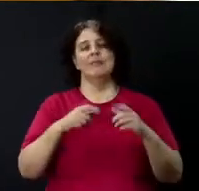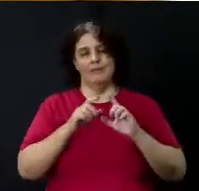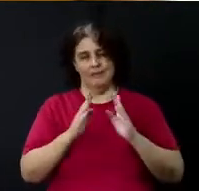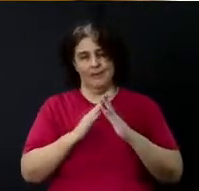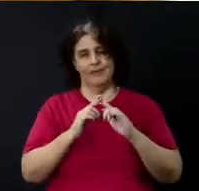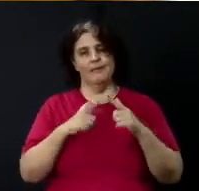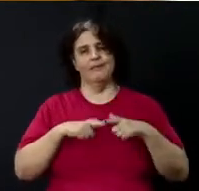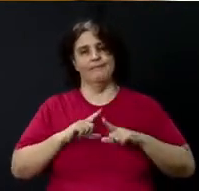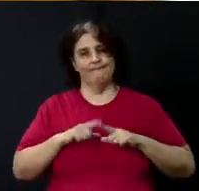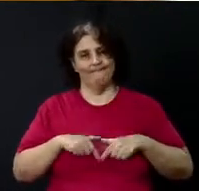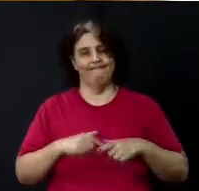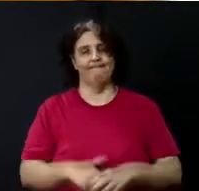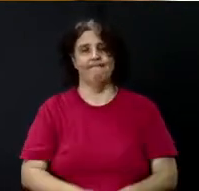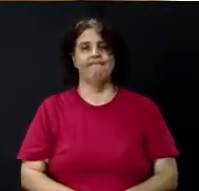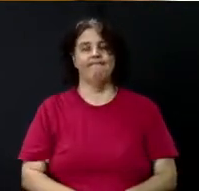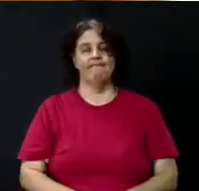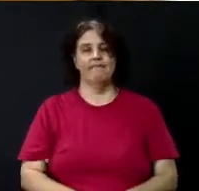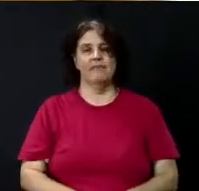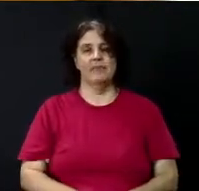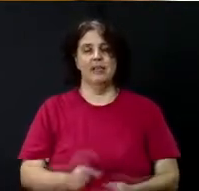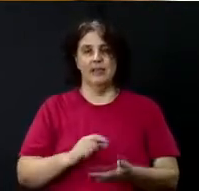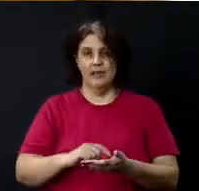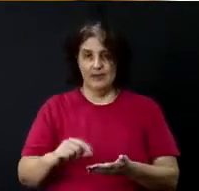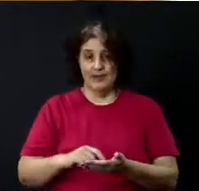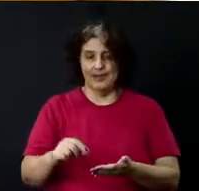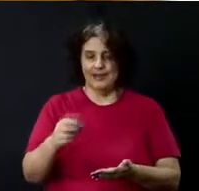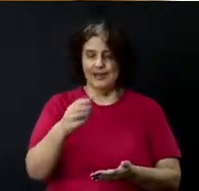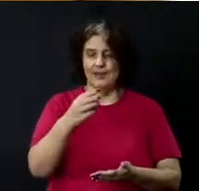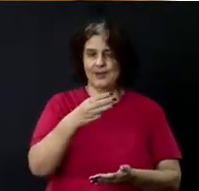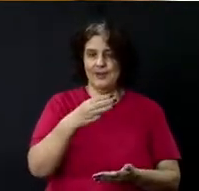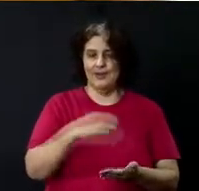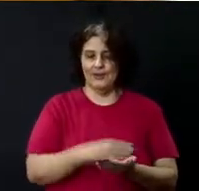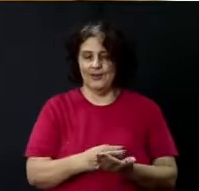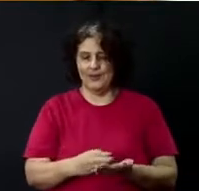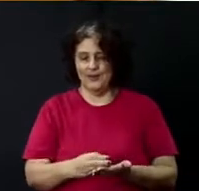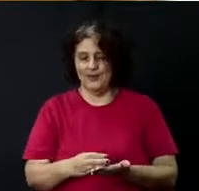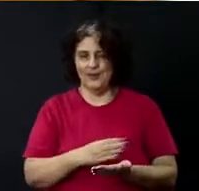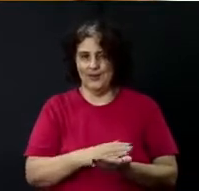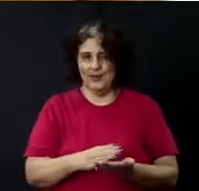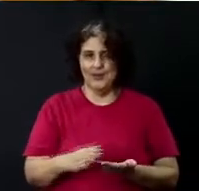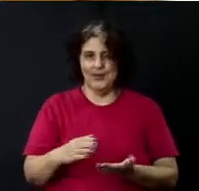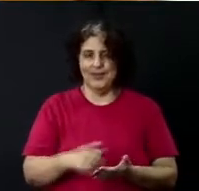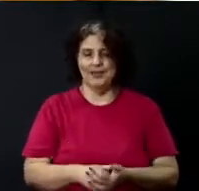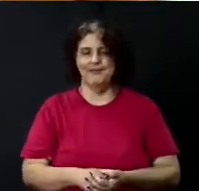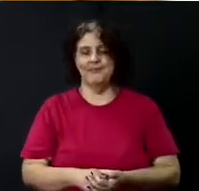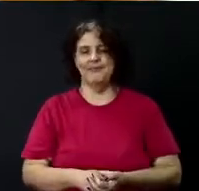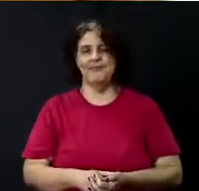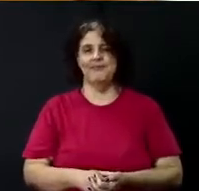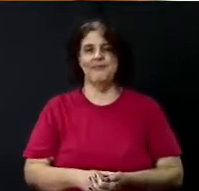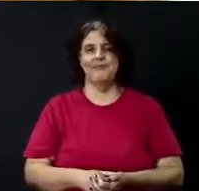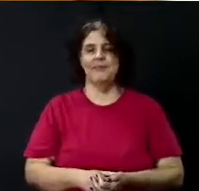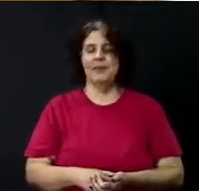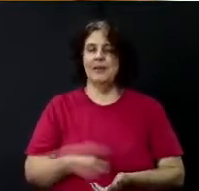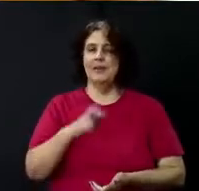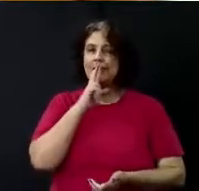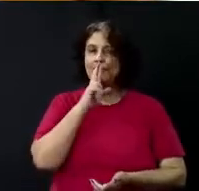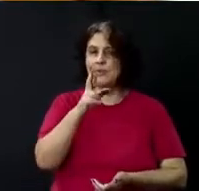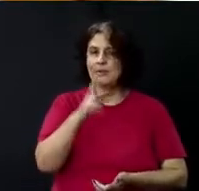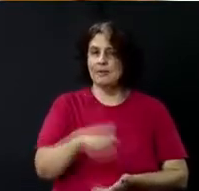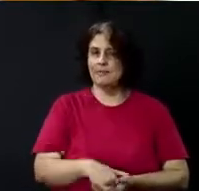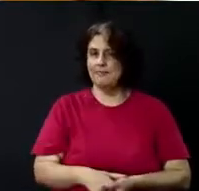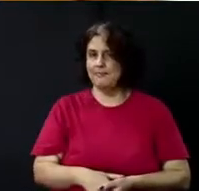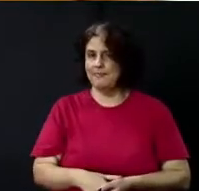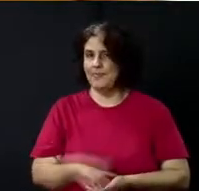nós começamos a ter o testemunho de alguém que teve os olhos abertos. Respondeu-lhe o homem: nisto